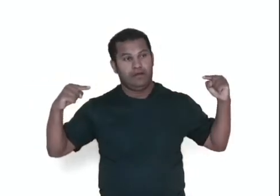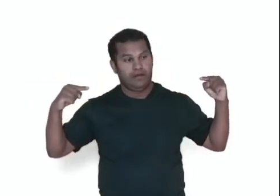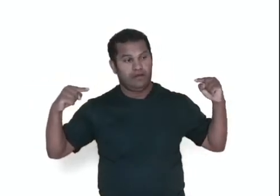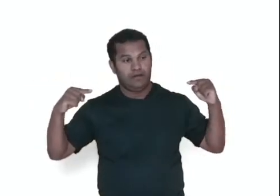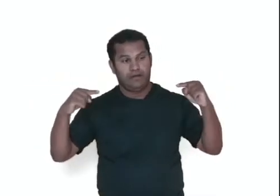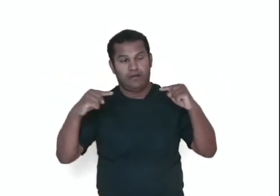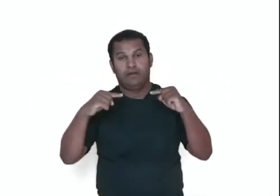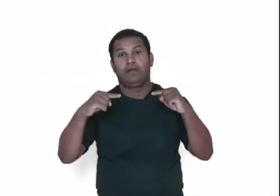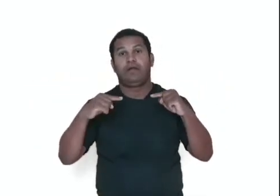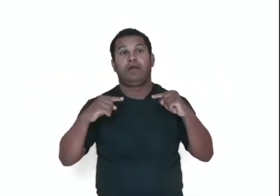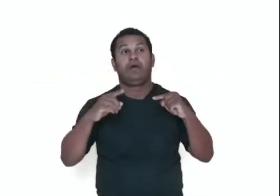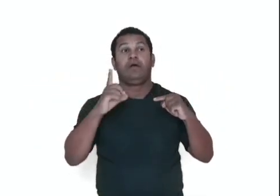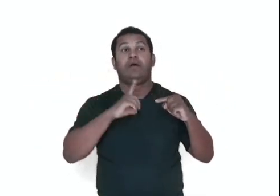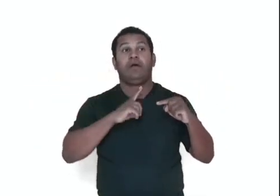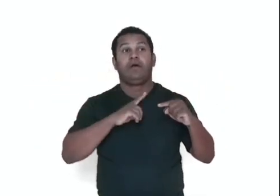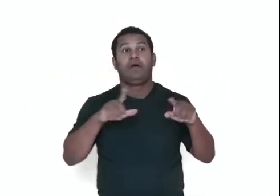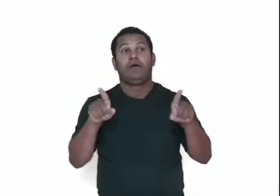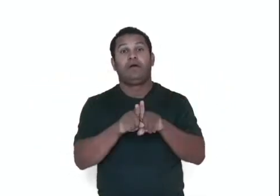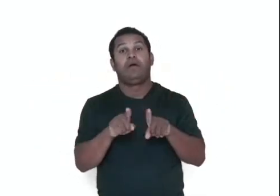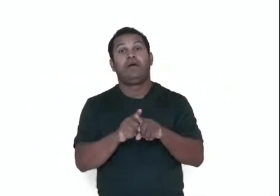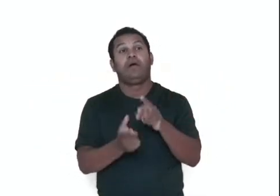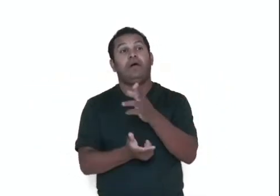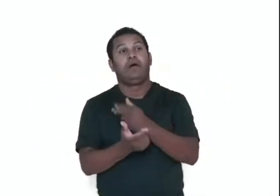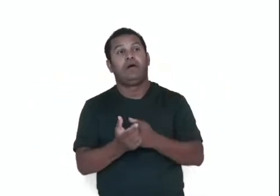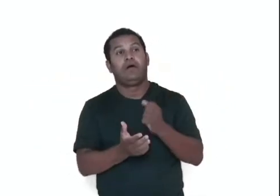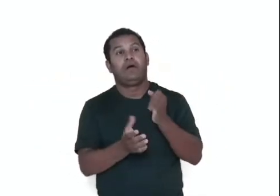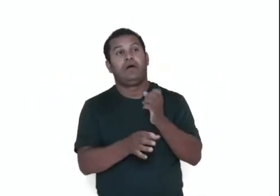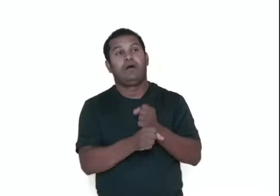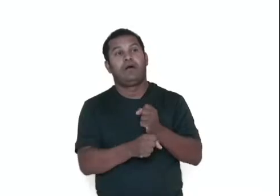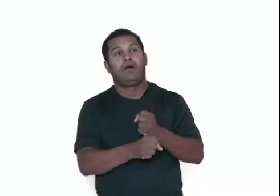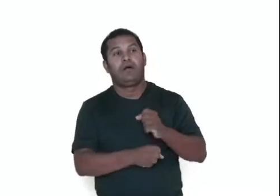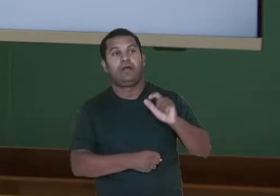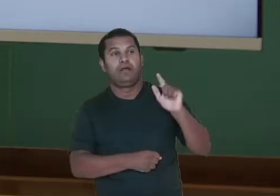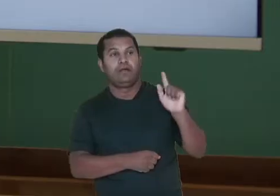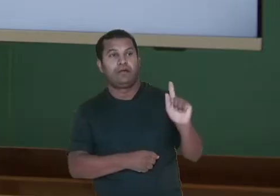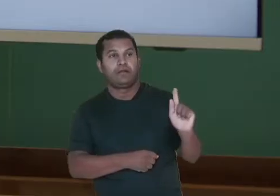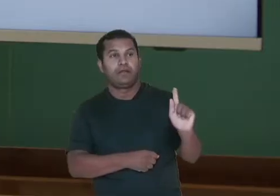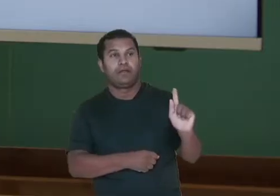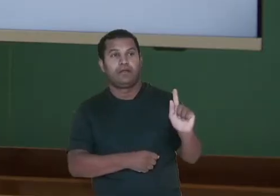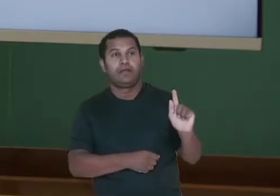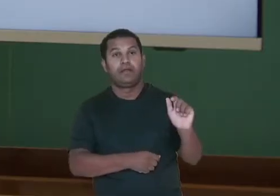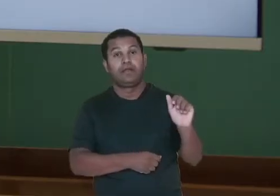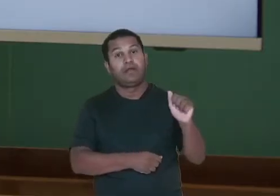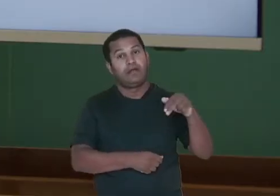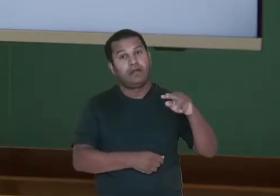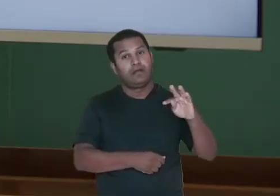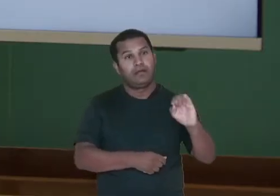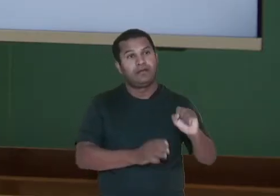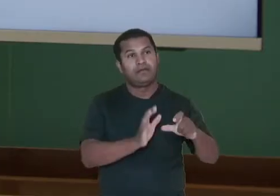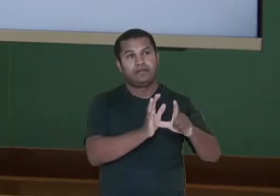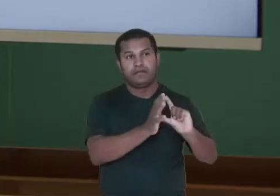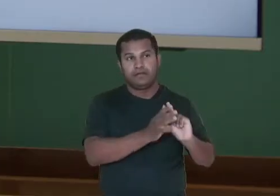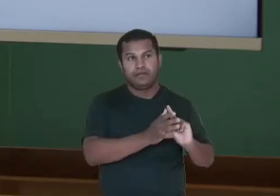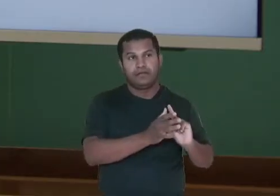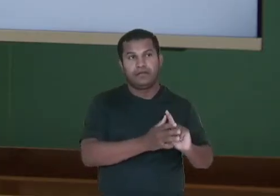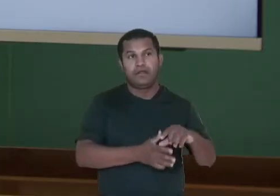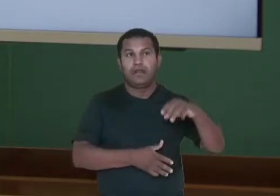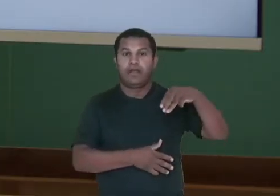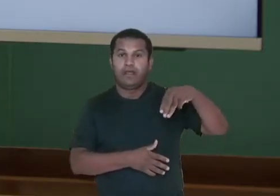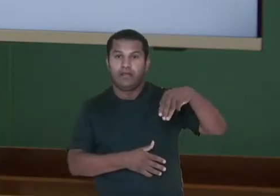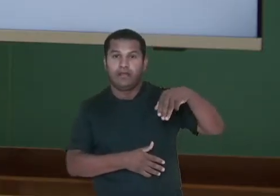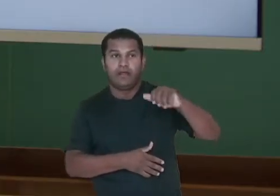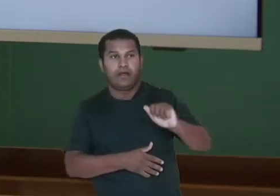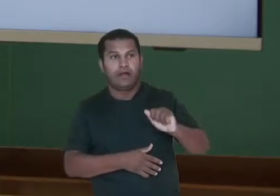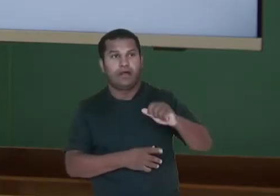A vezes a velocidade do A, mais a massa do B vezes a velocidade do B. Eles colidem, né? Sofrem uma força interna entre eles.